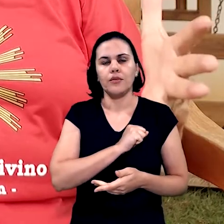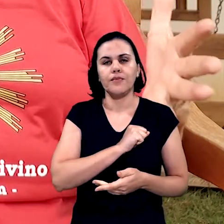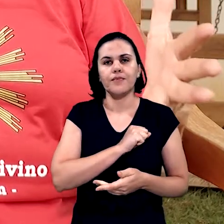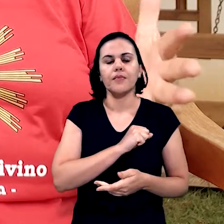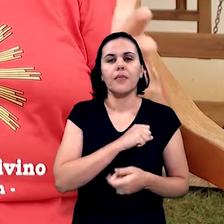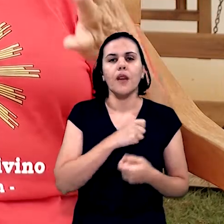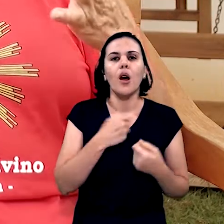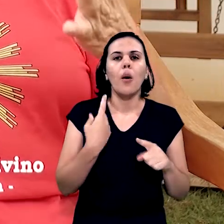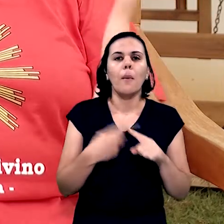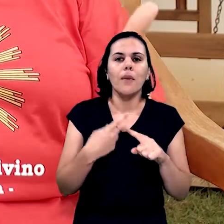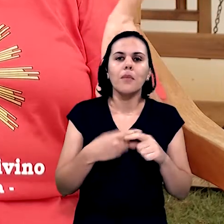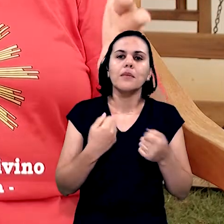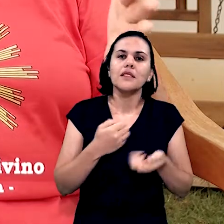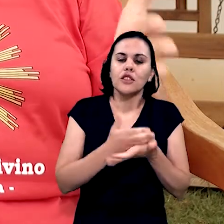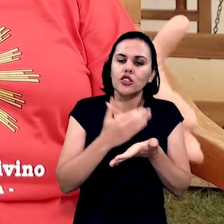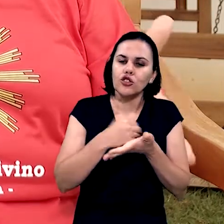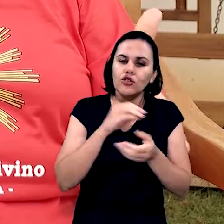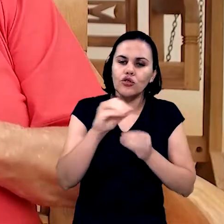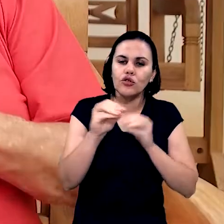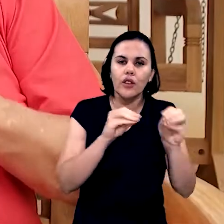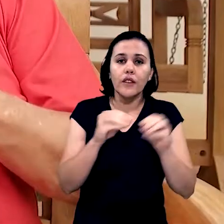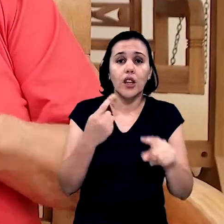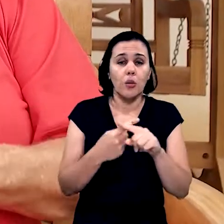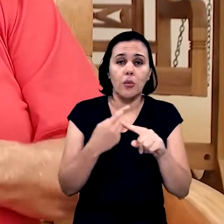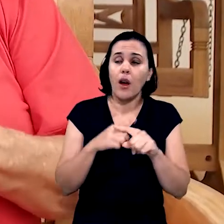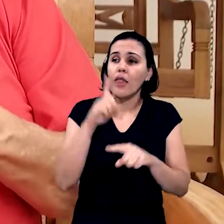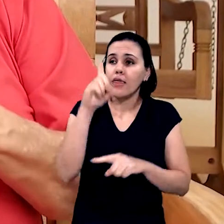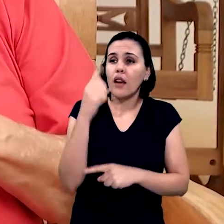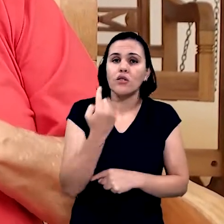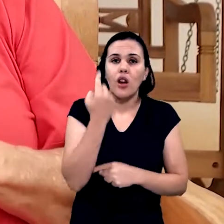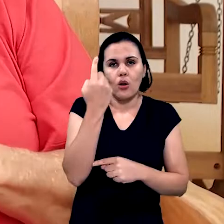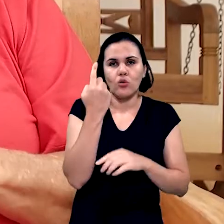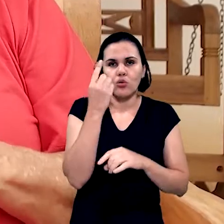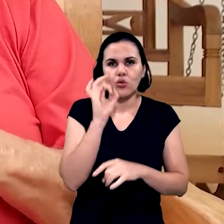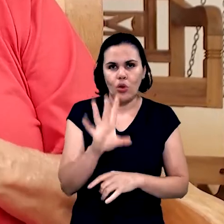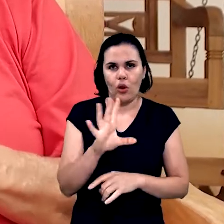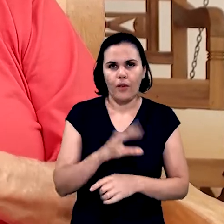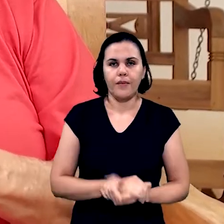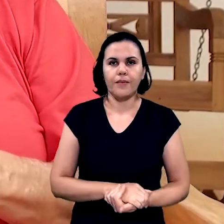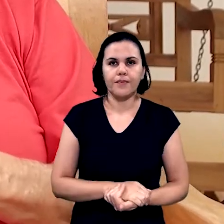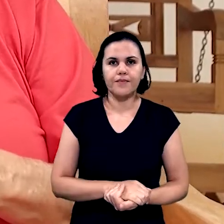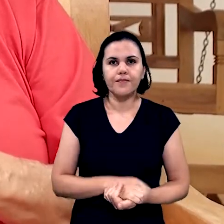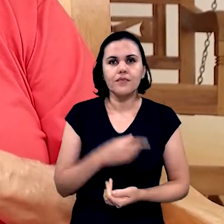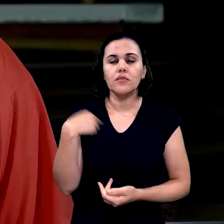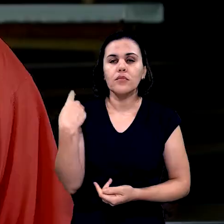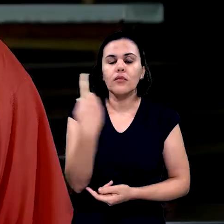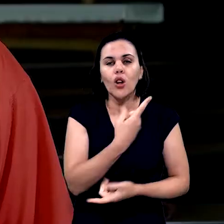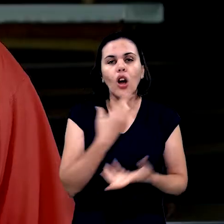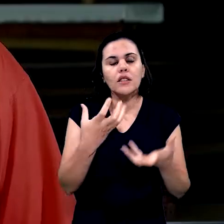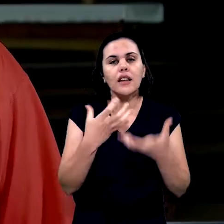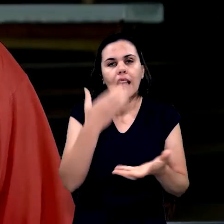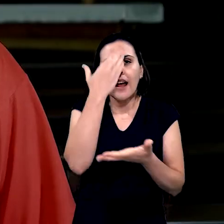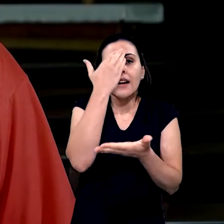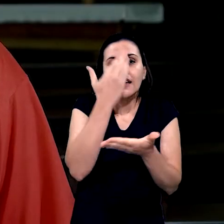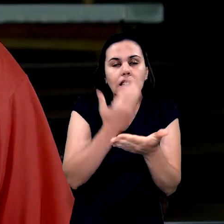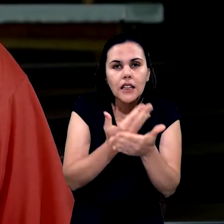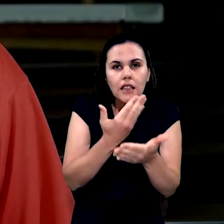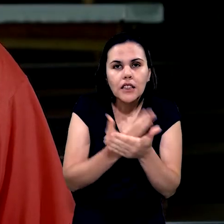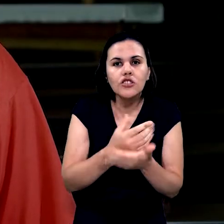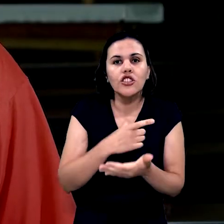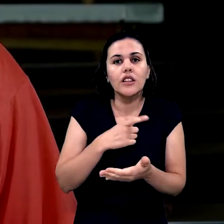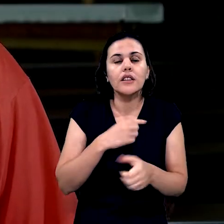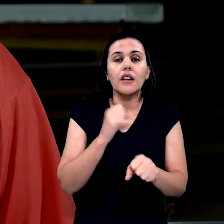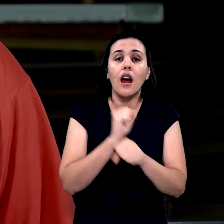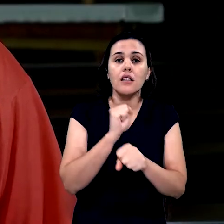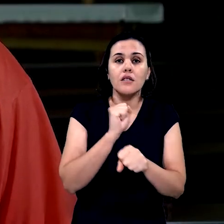amor, que tem que ser partilhado, porque o Deus é um só para nós todos. A gente sempre quer